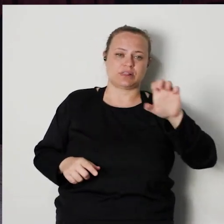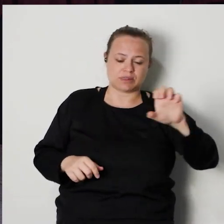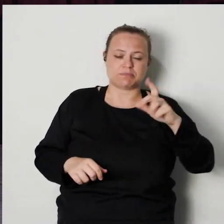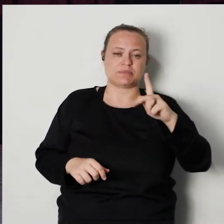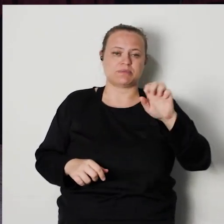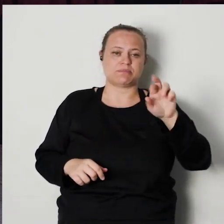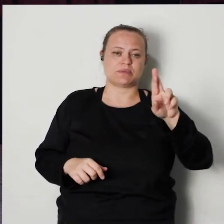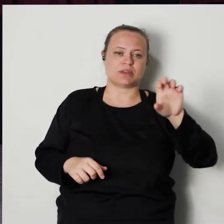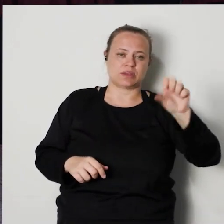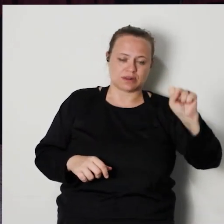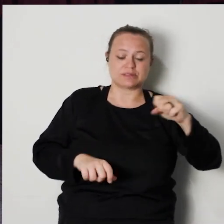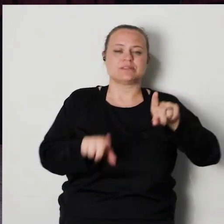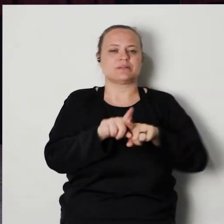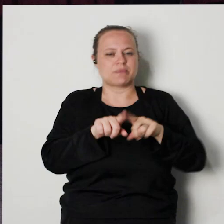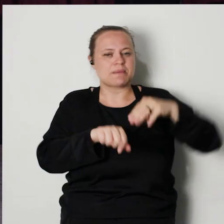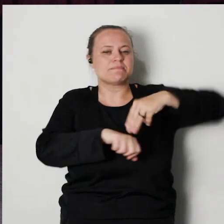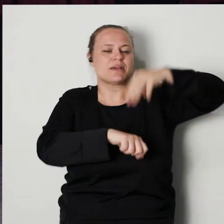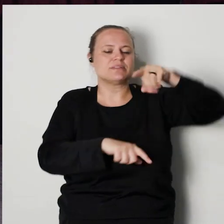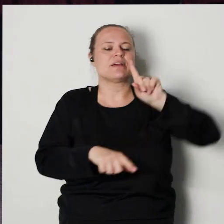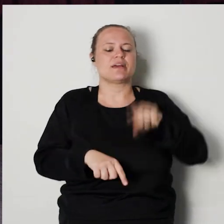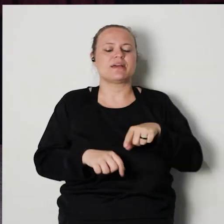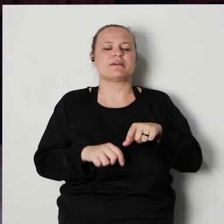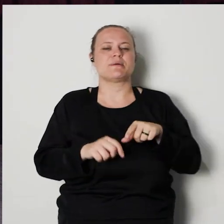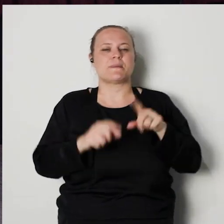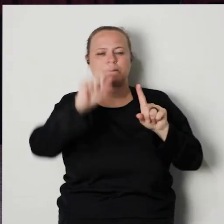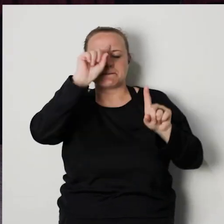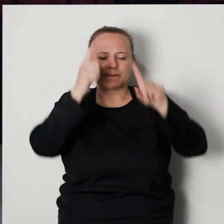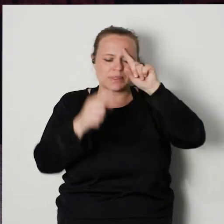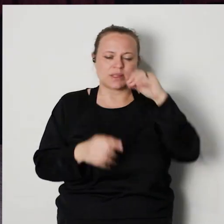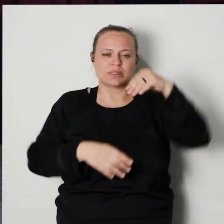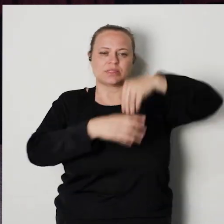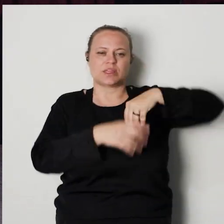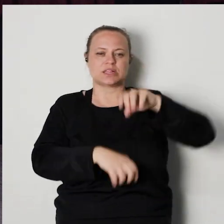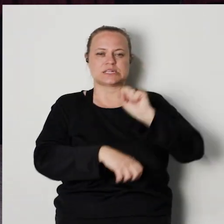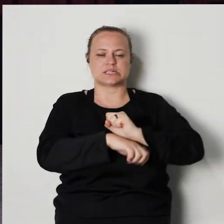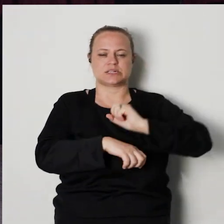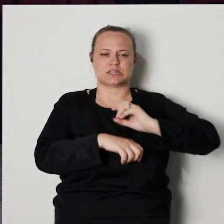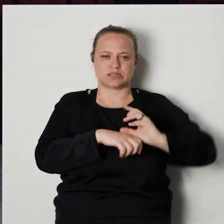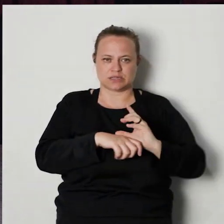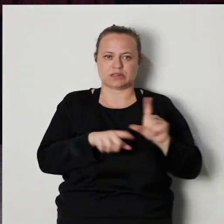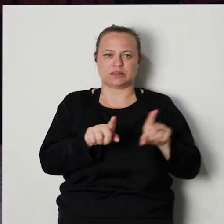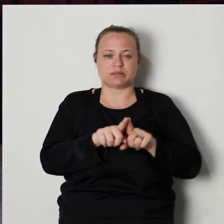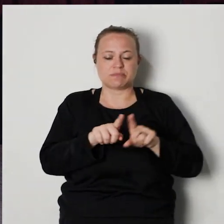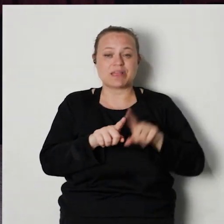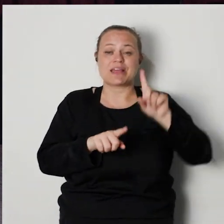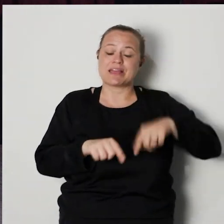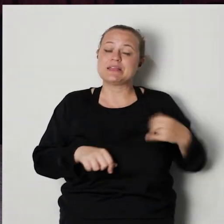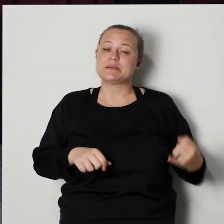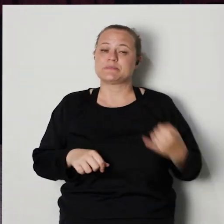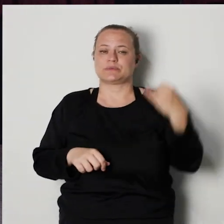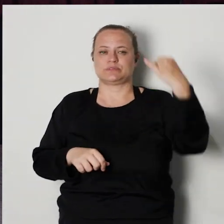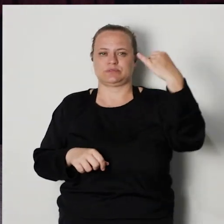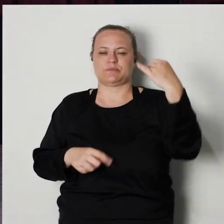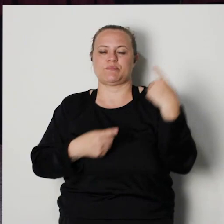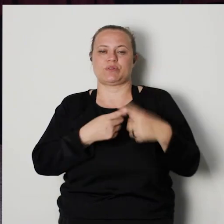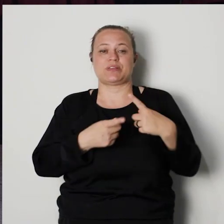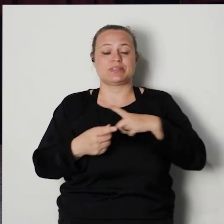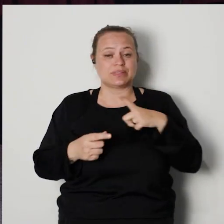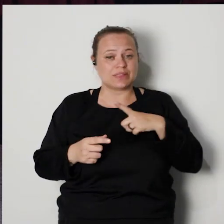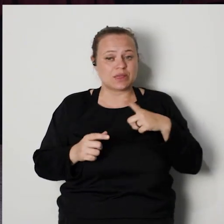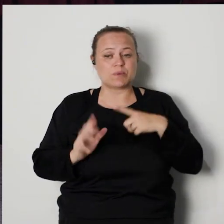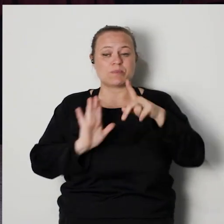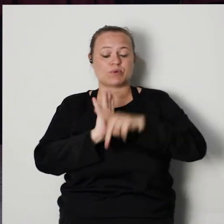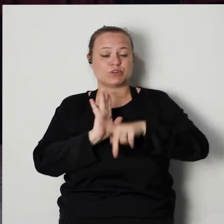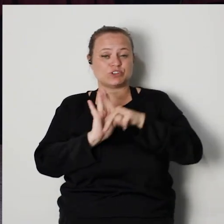O processo de construção do Plano Estadual de Cultura no Acre e Santa Catarina. O Felipe Pérez, que eu oriento, também a dissertação de mestrado dele